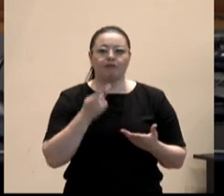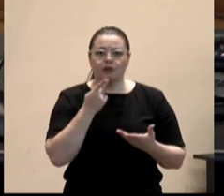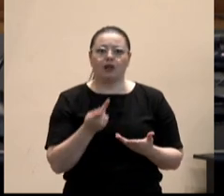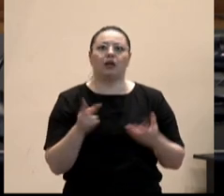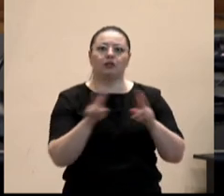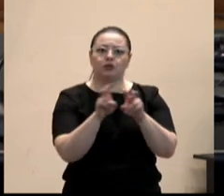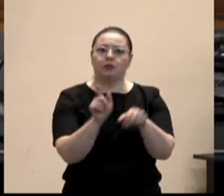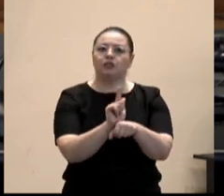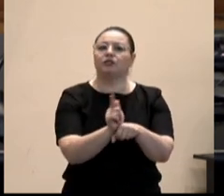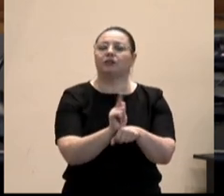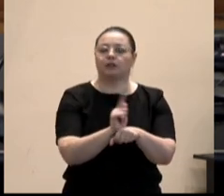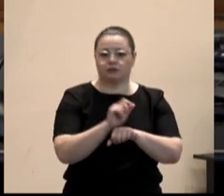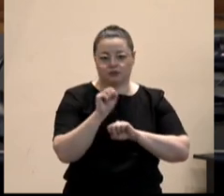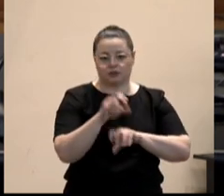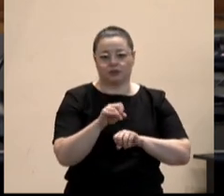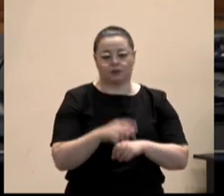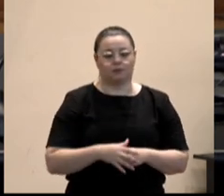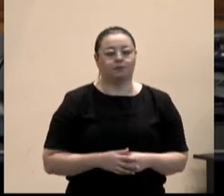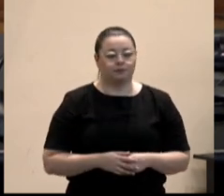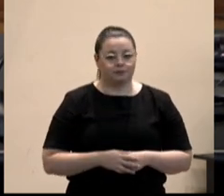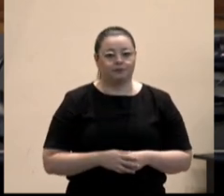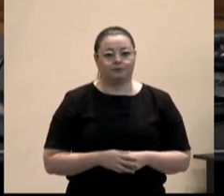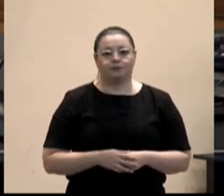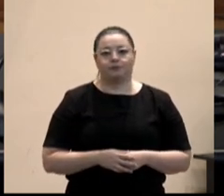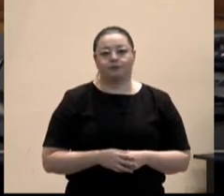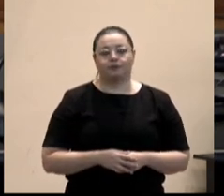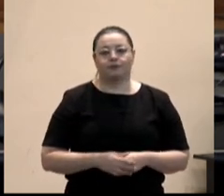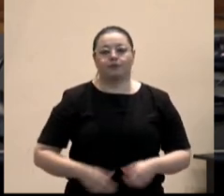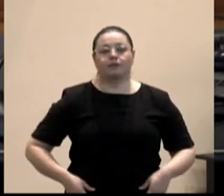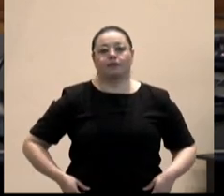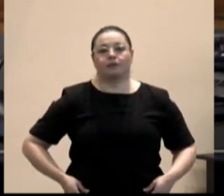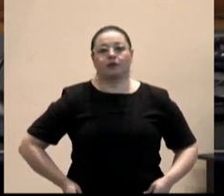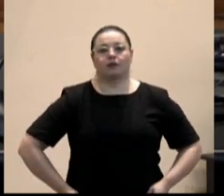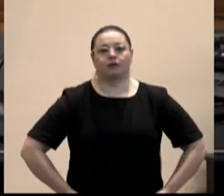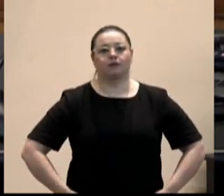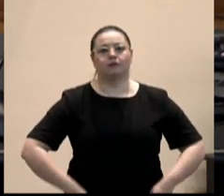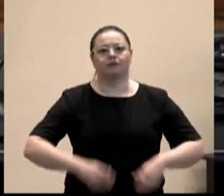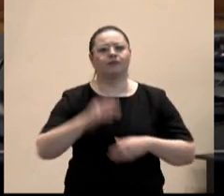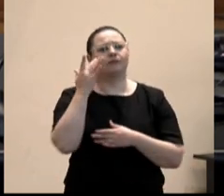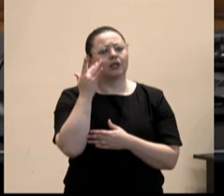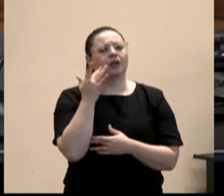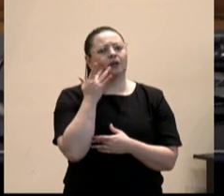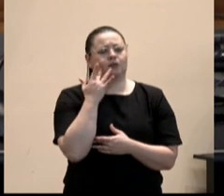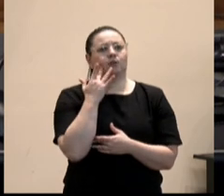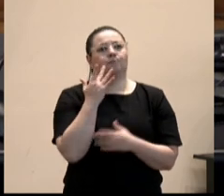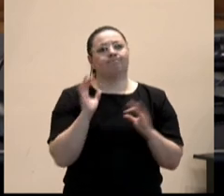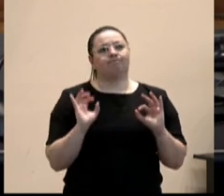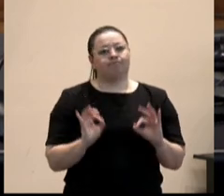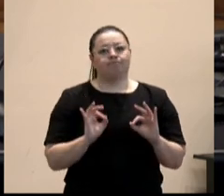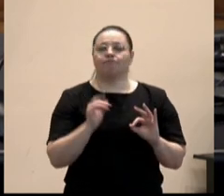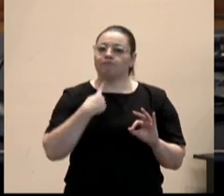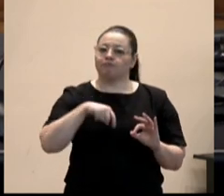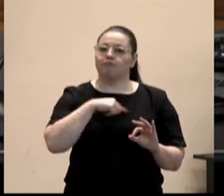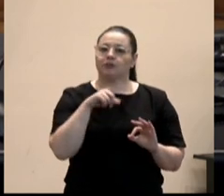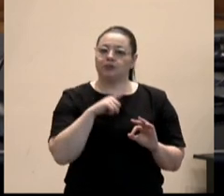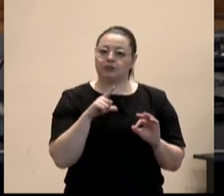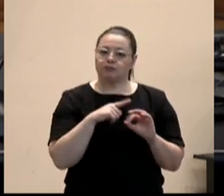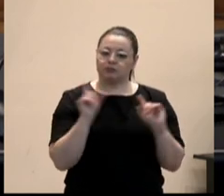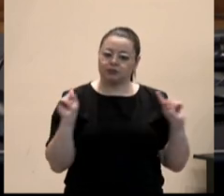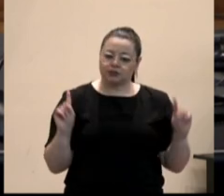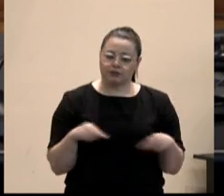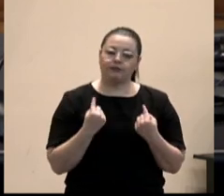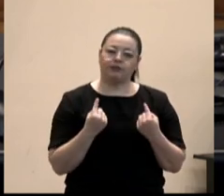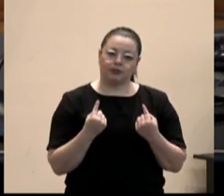da educação. Gestão da educação. Acho que nós temos um grande desafio na democratização